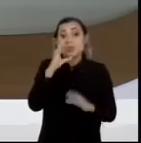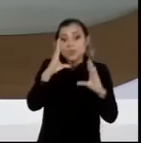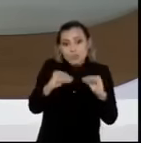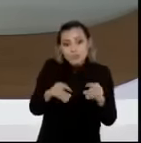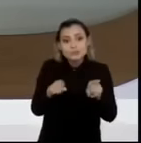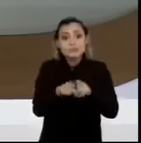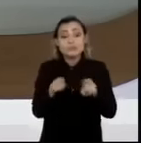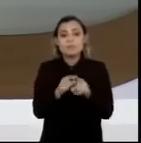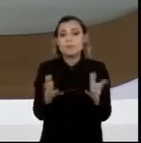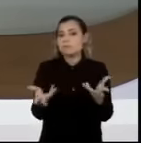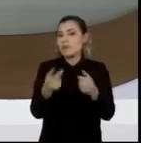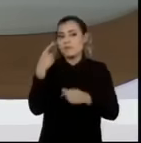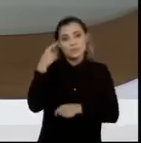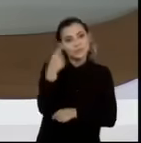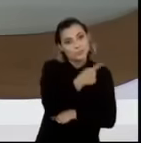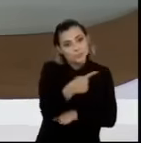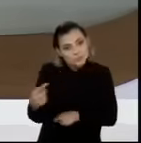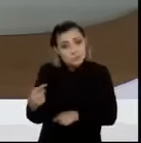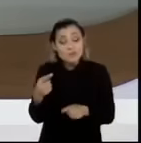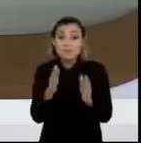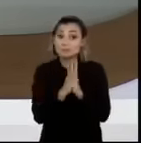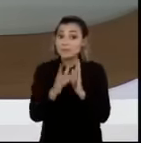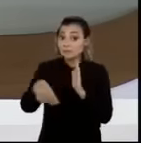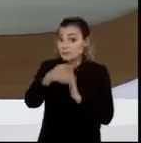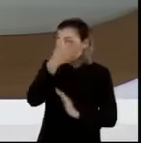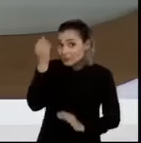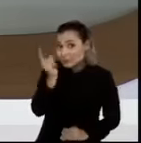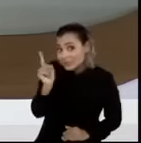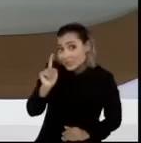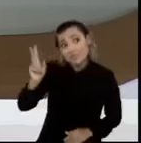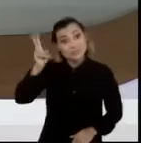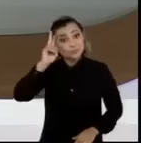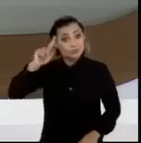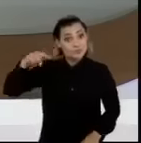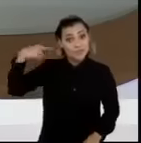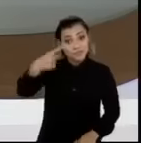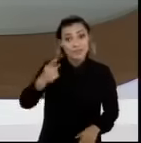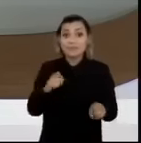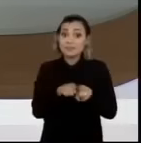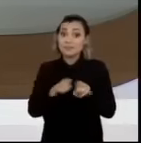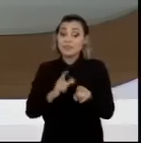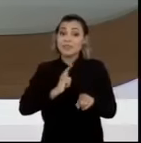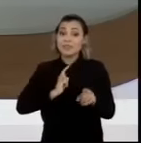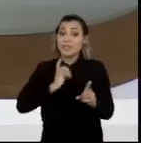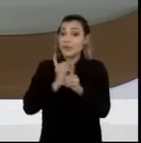noite, excelente semana e peço que você não se esqueça que na próxima segunda-feira nós temos